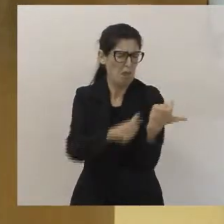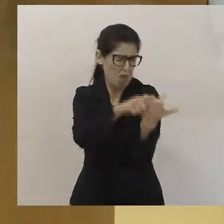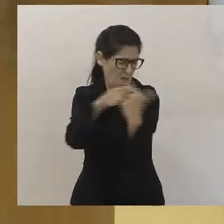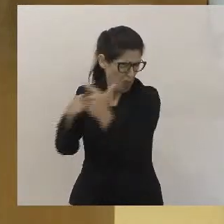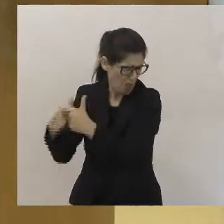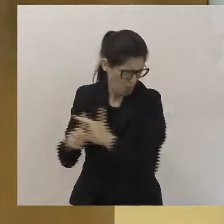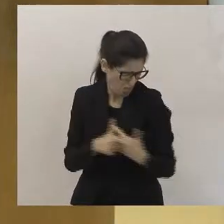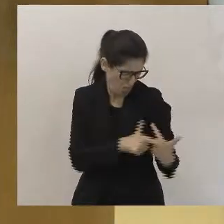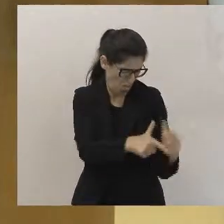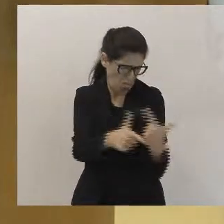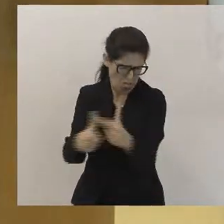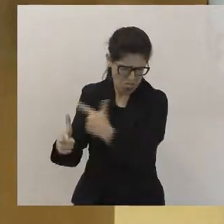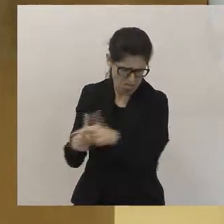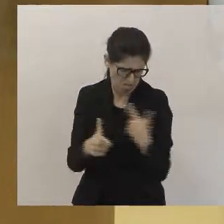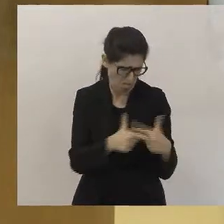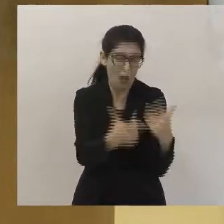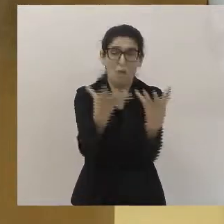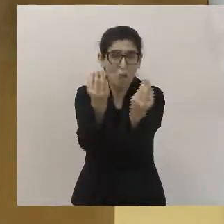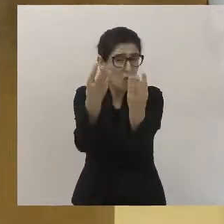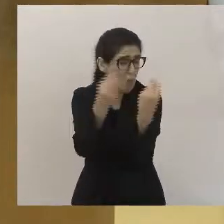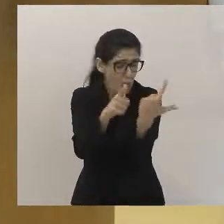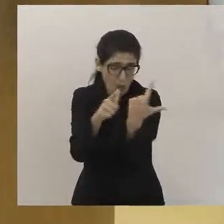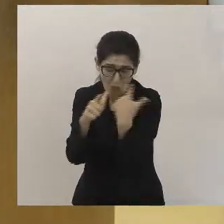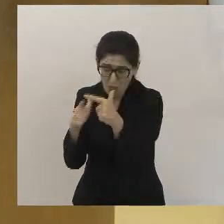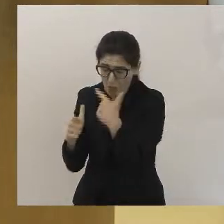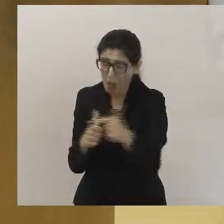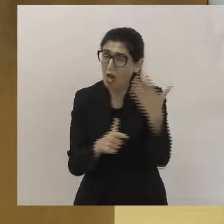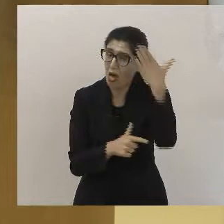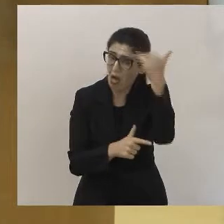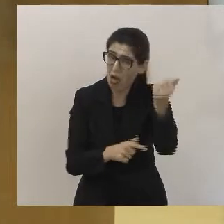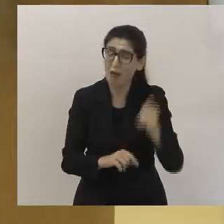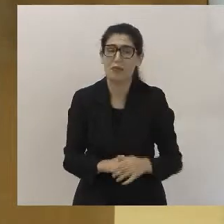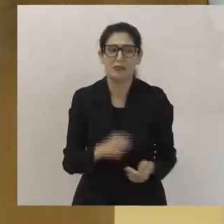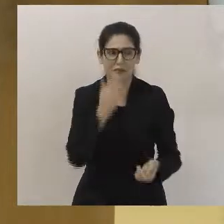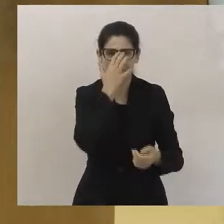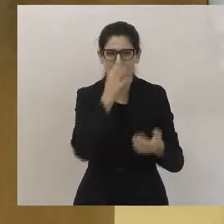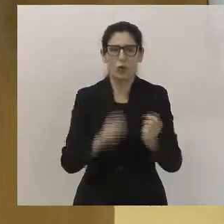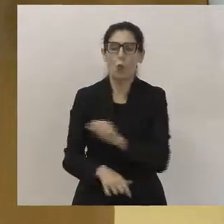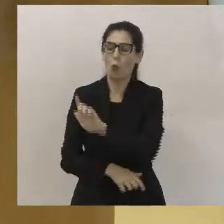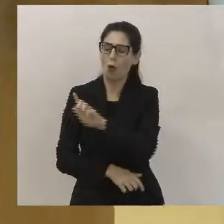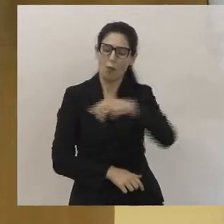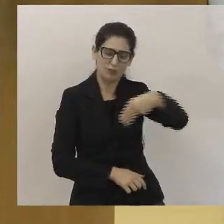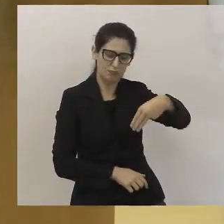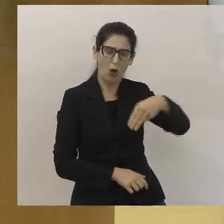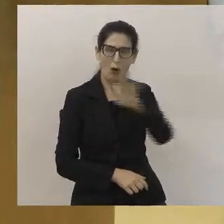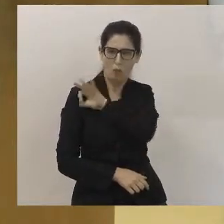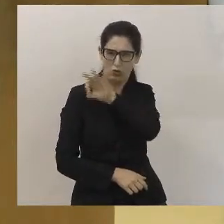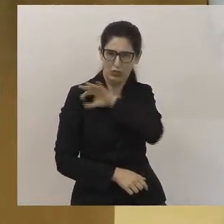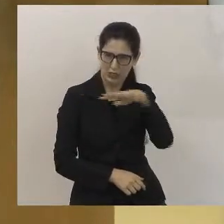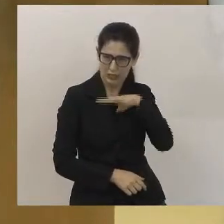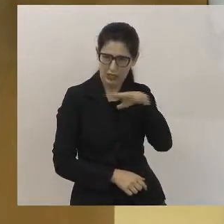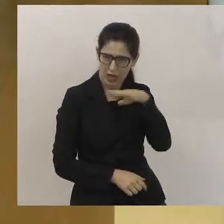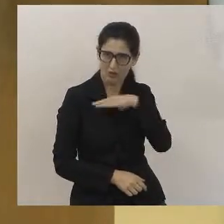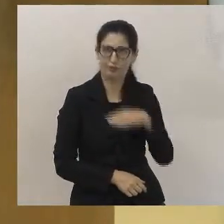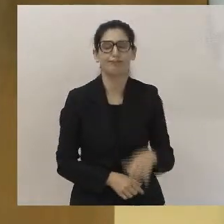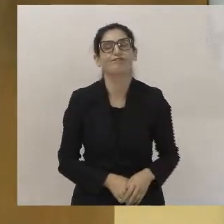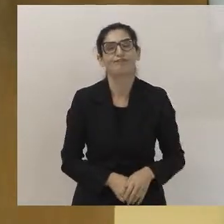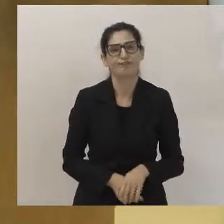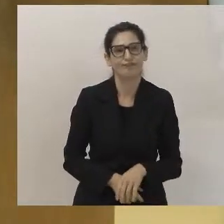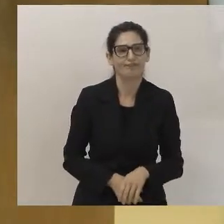gente tá aí você pega a guarda municipal sem estrutura